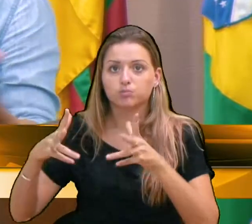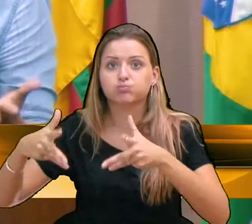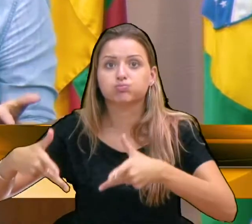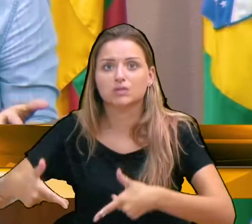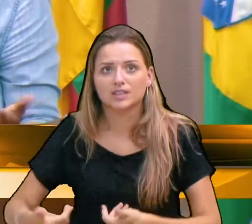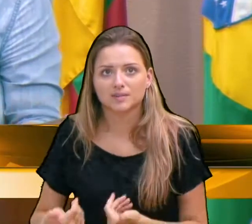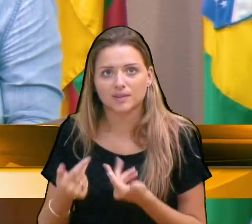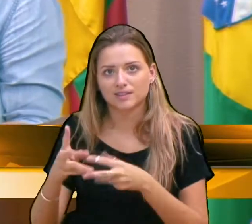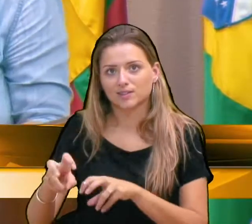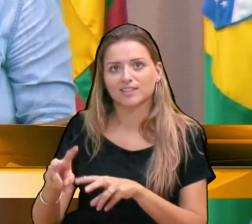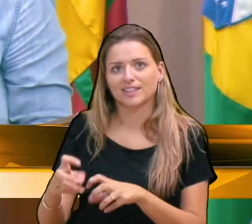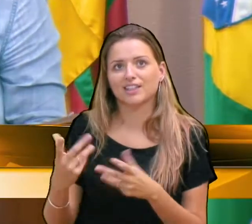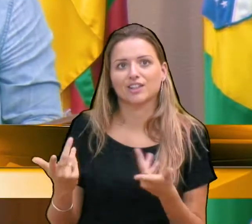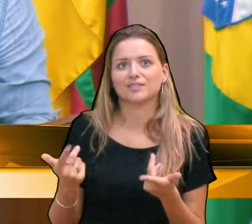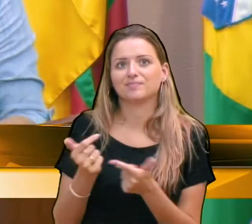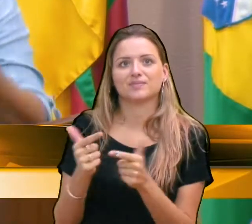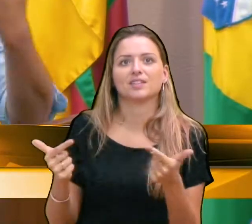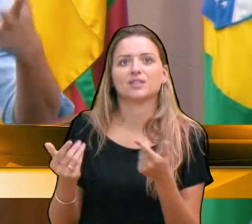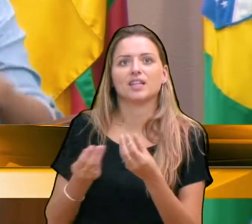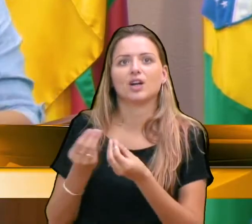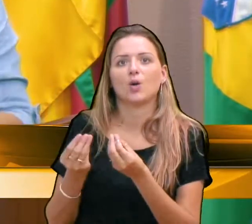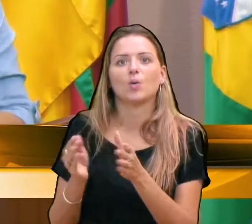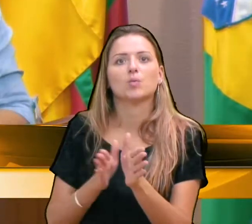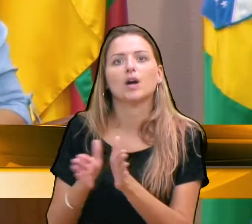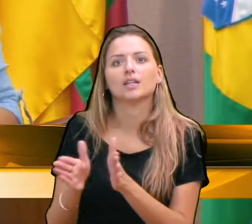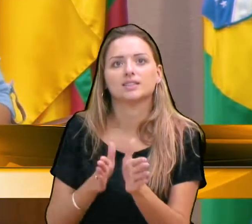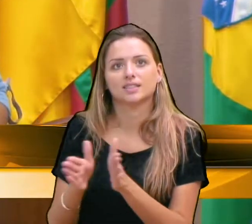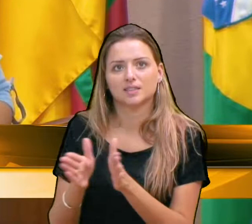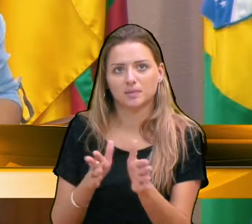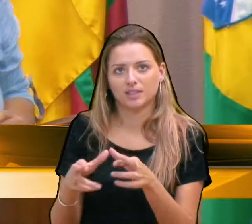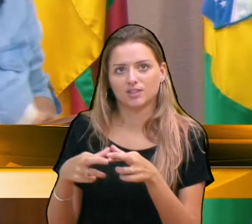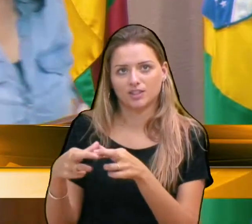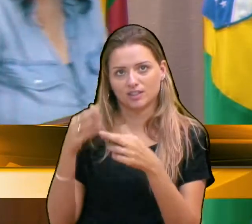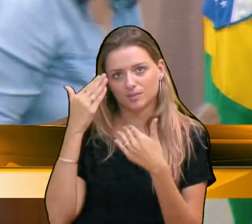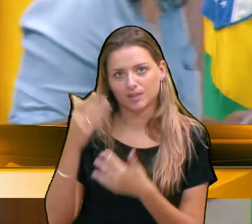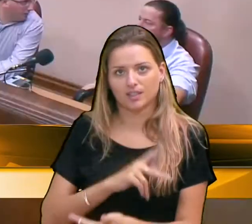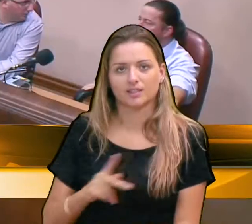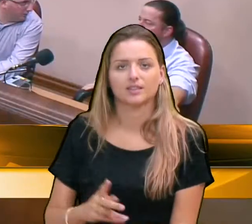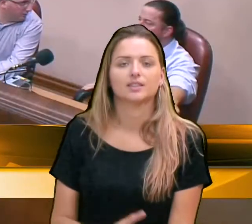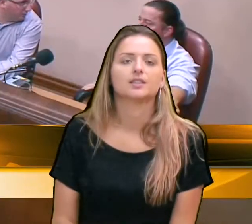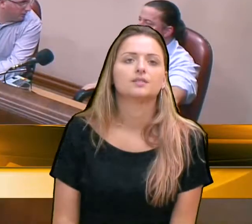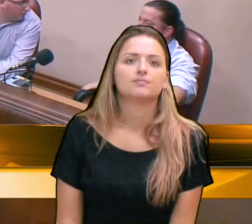estariam inviabilizados, porque não teria como nem acessar os distritos, né? Obrigada.